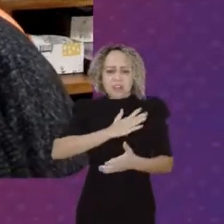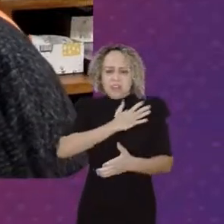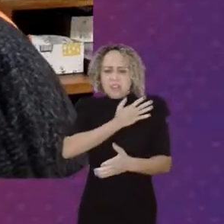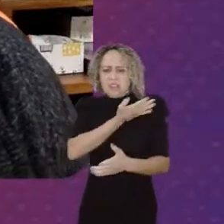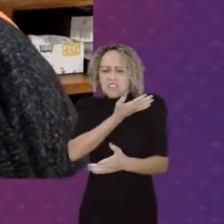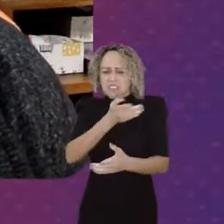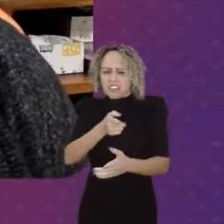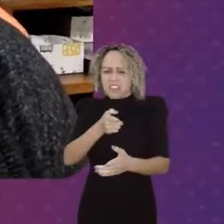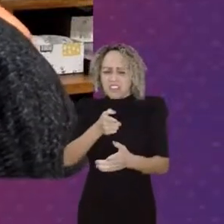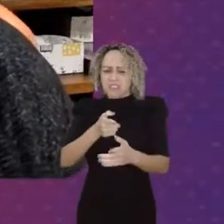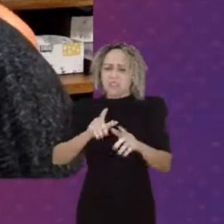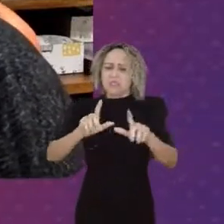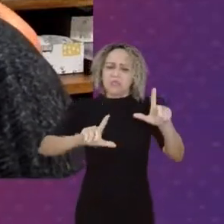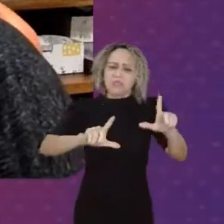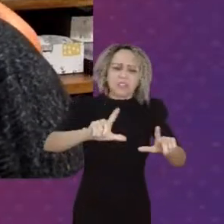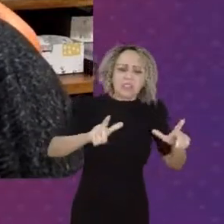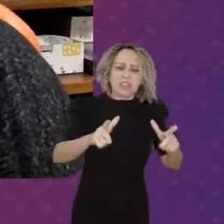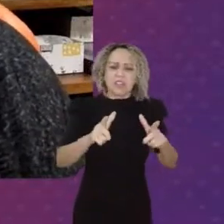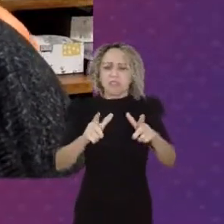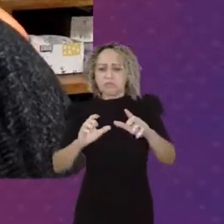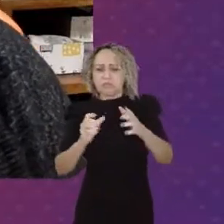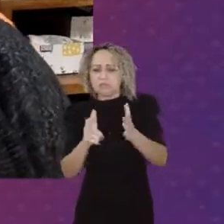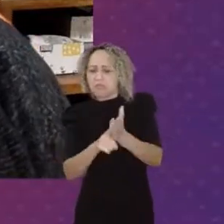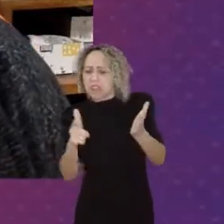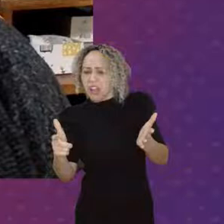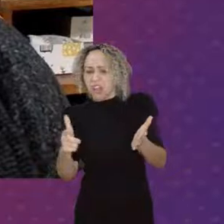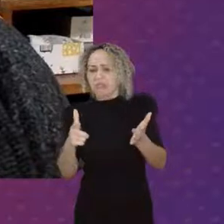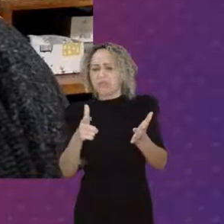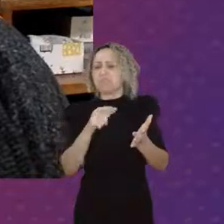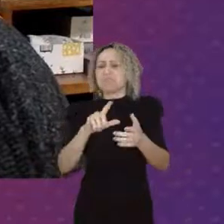mídia hegemônica, com os meios de comunicação hegemônico.